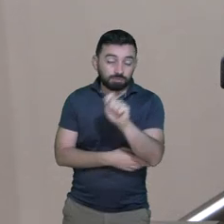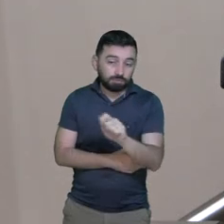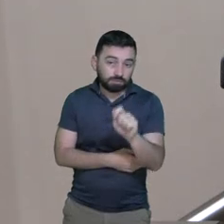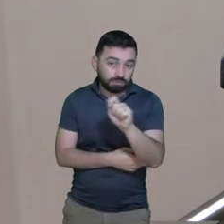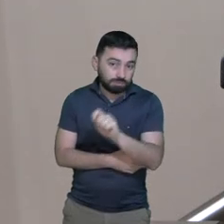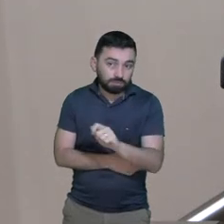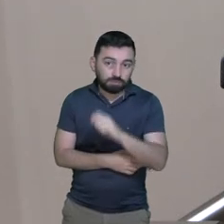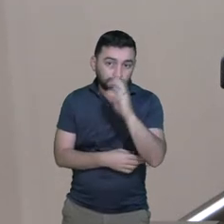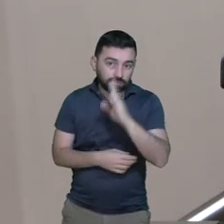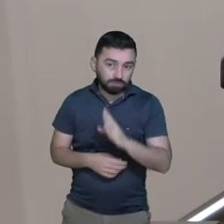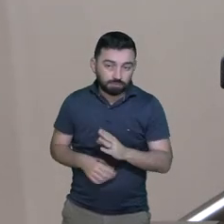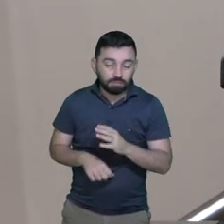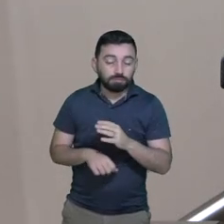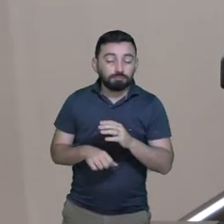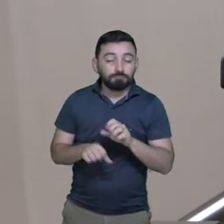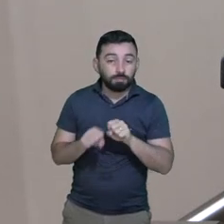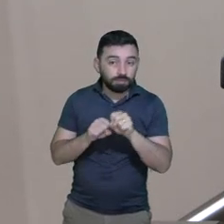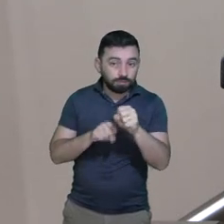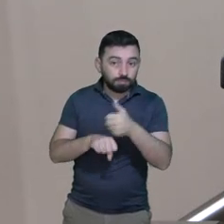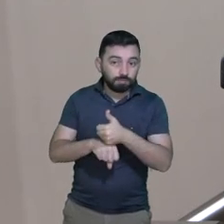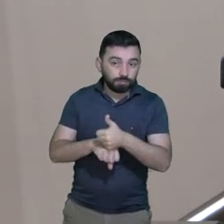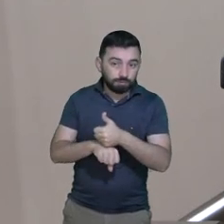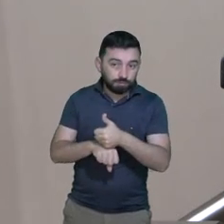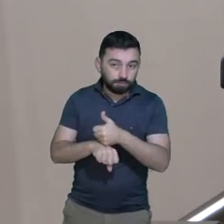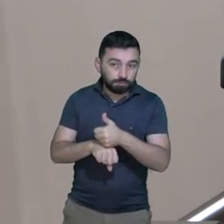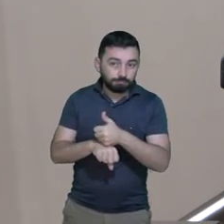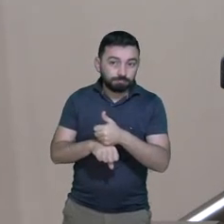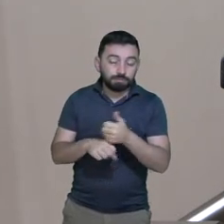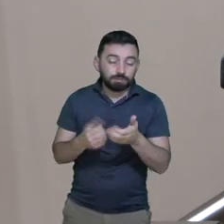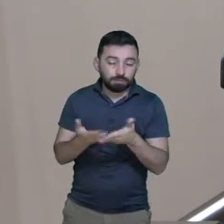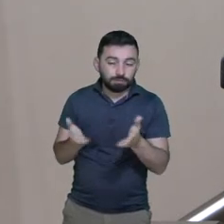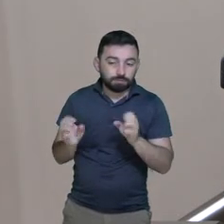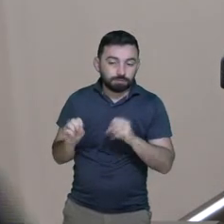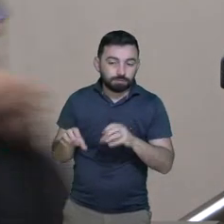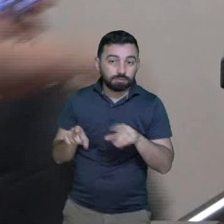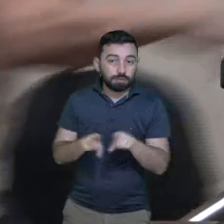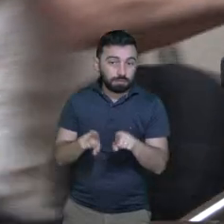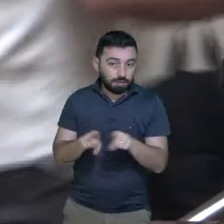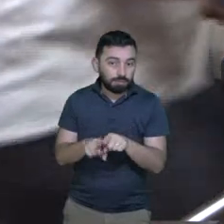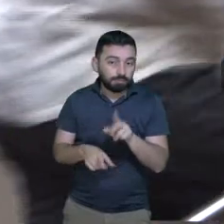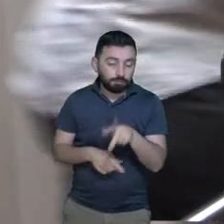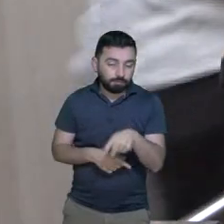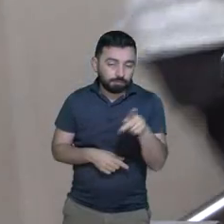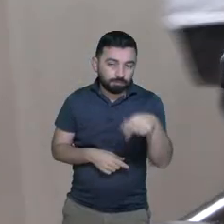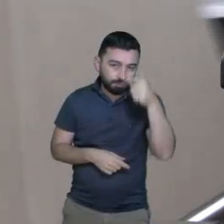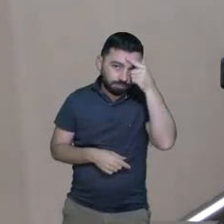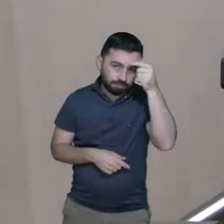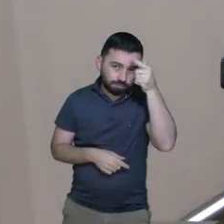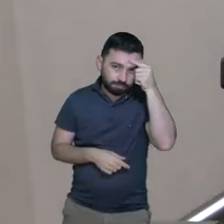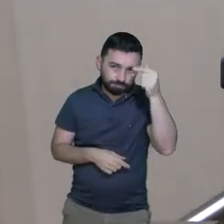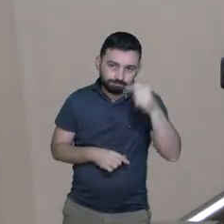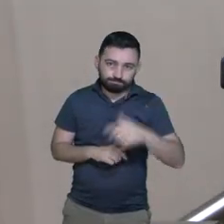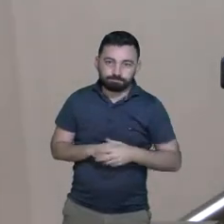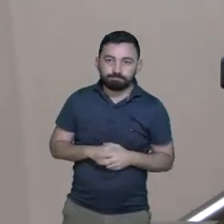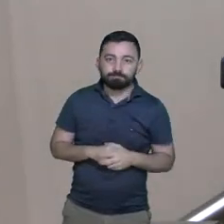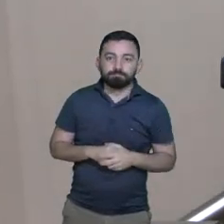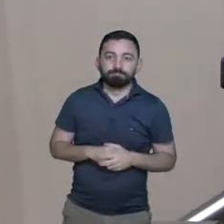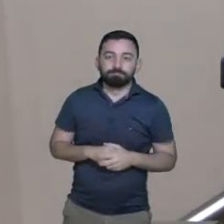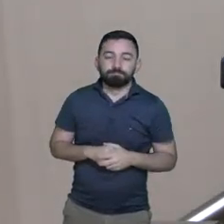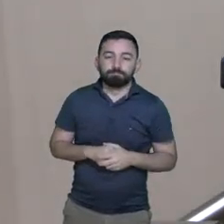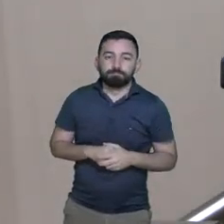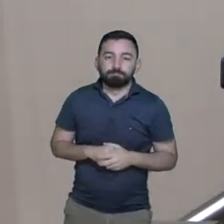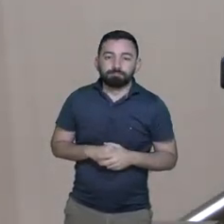dos profissionais de educação anfope e também professor da Universidade Federal da